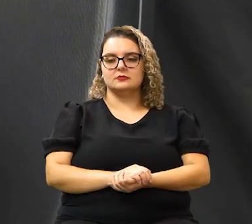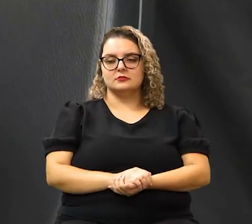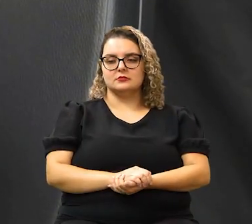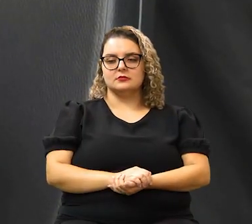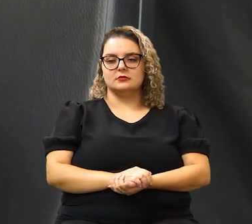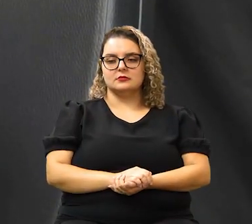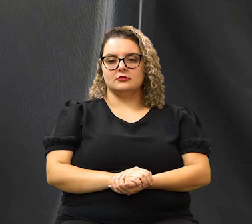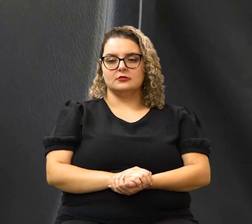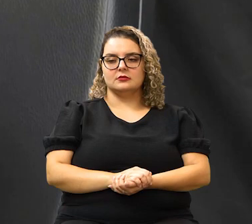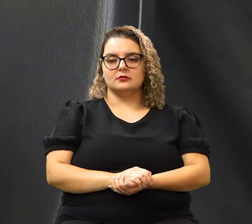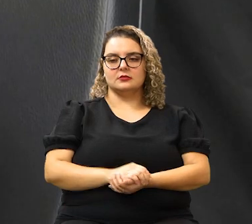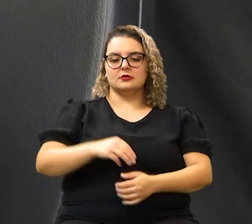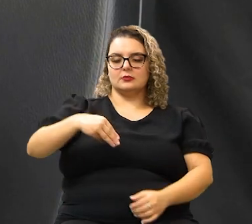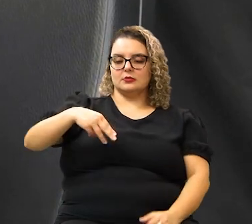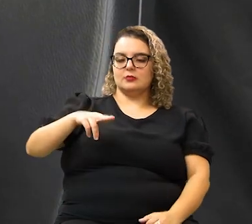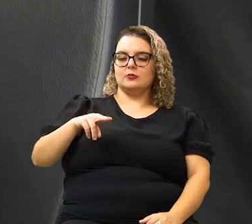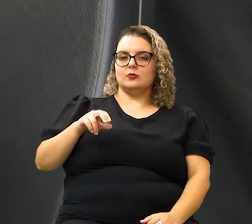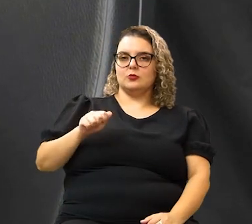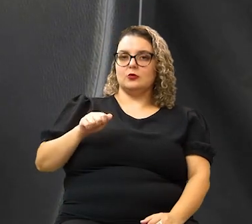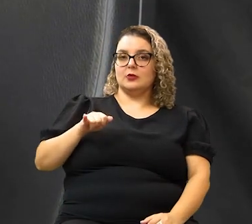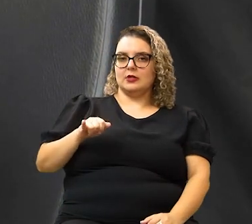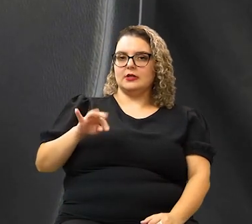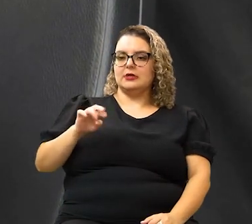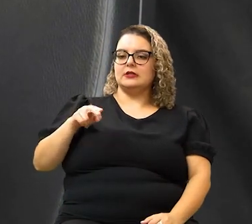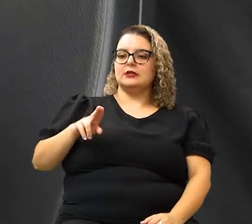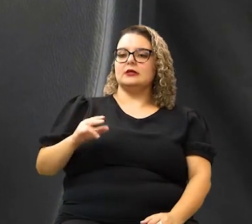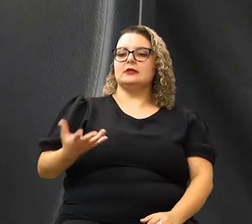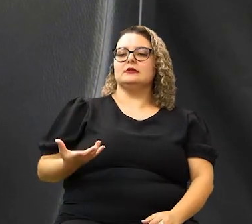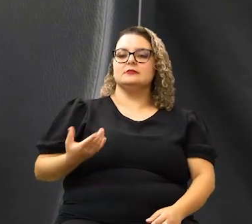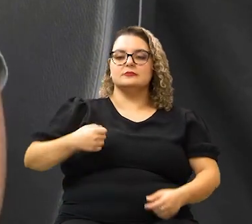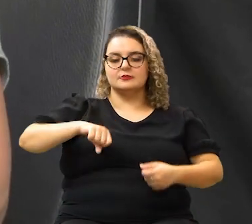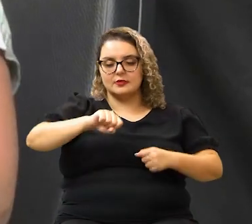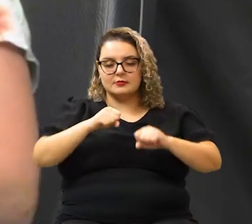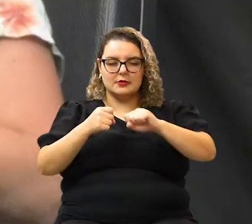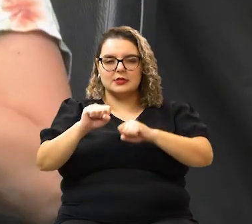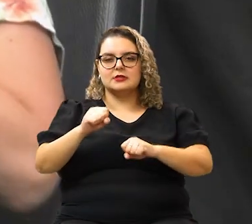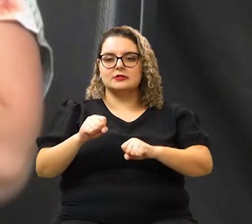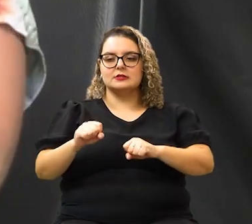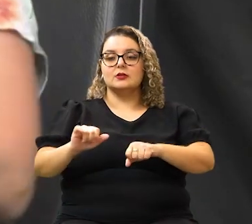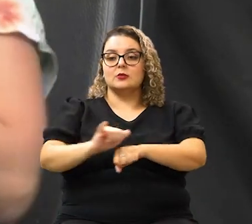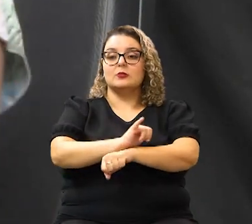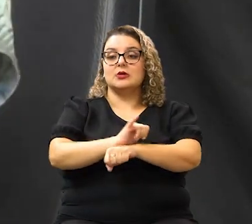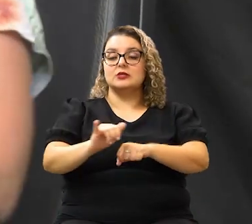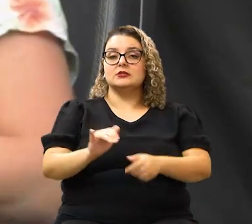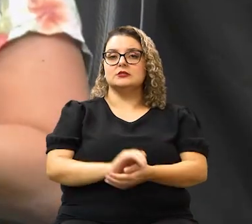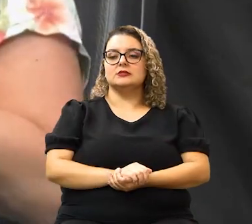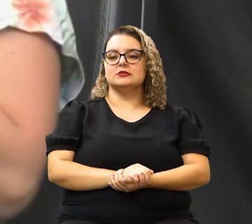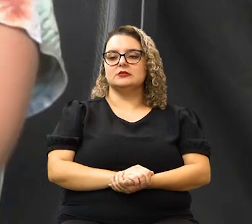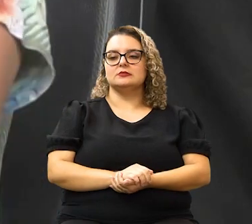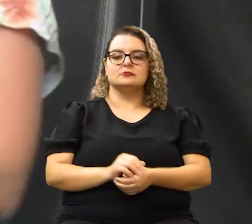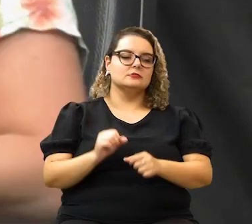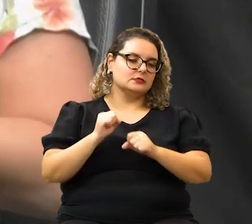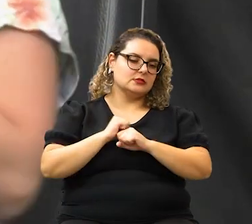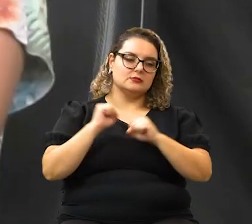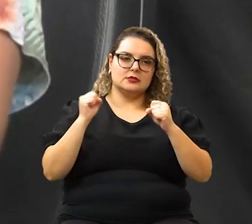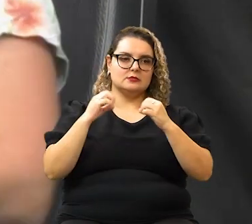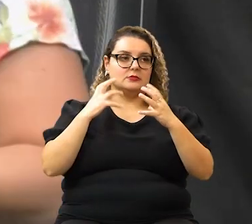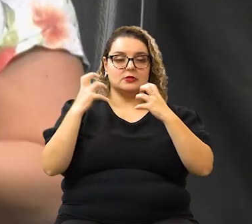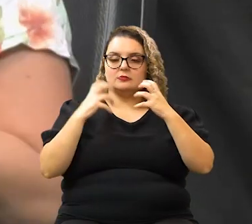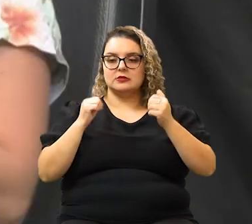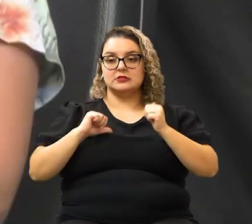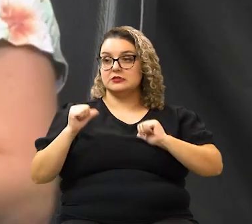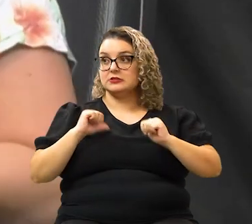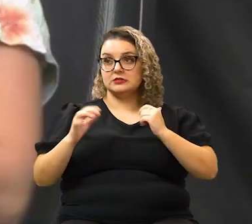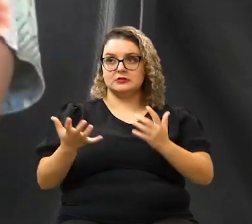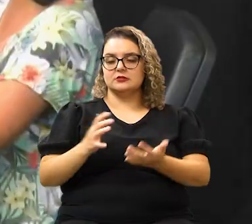luta, me deu um escape para essa explosão, uma certa ansiedade, uma certa... Para